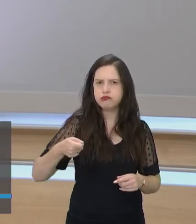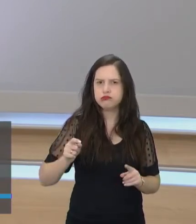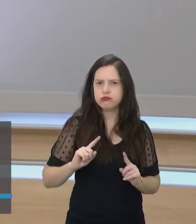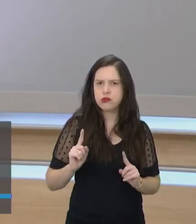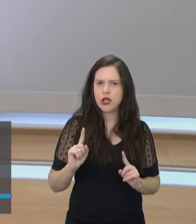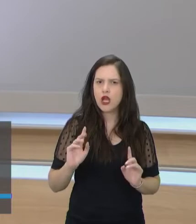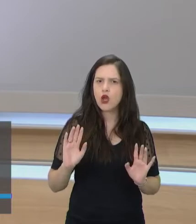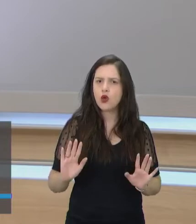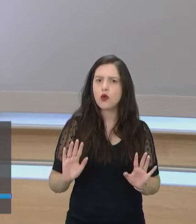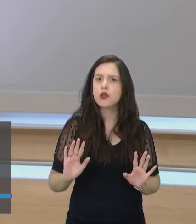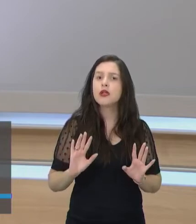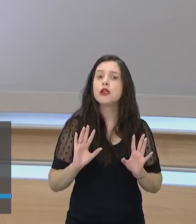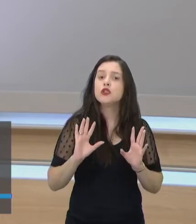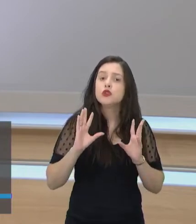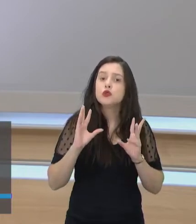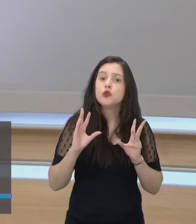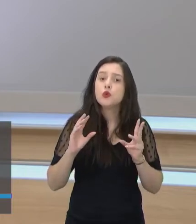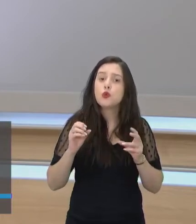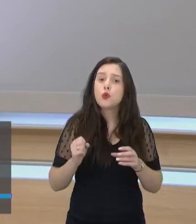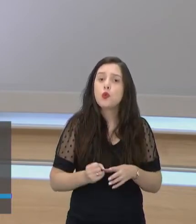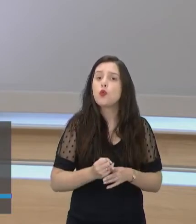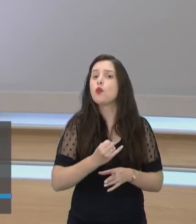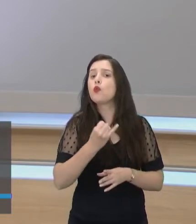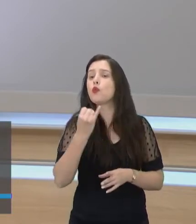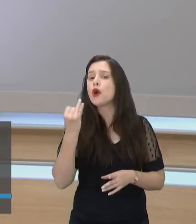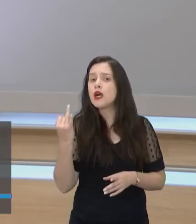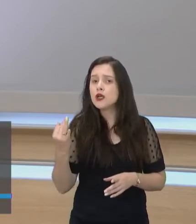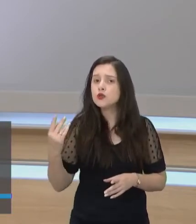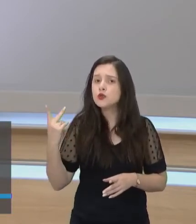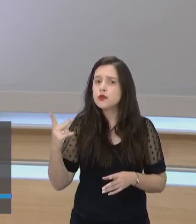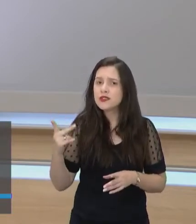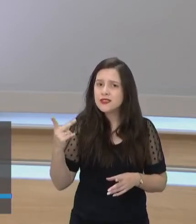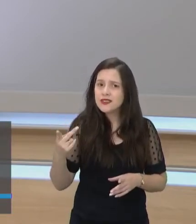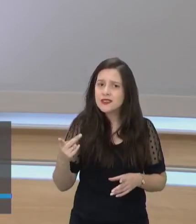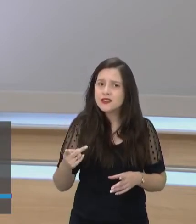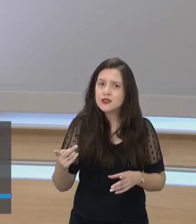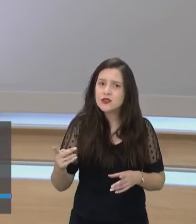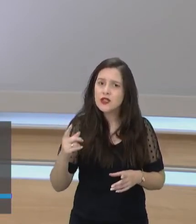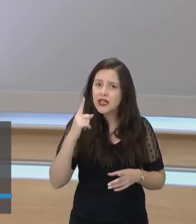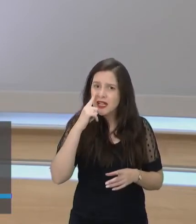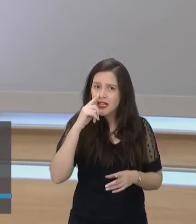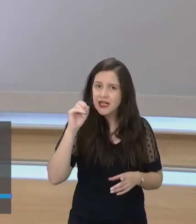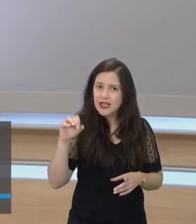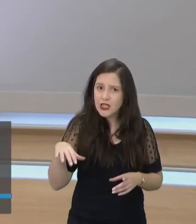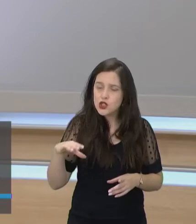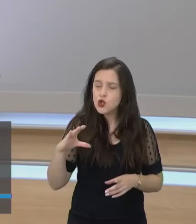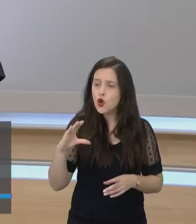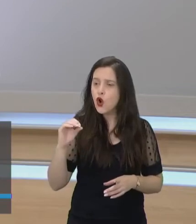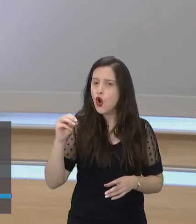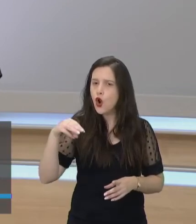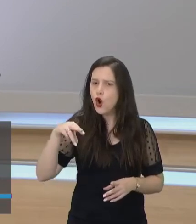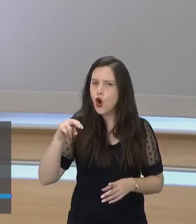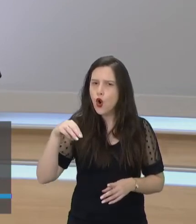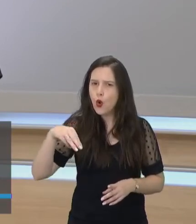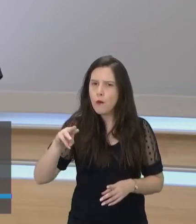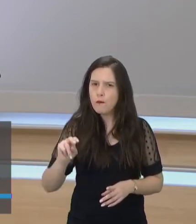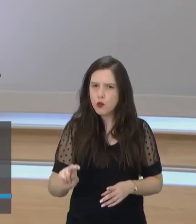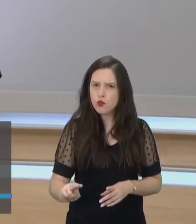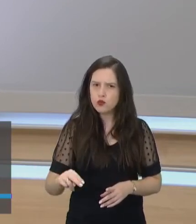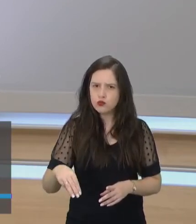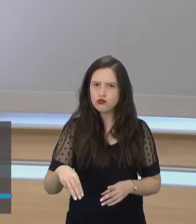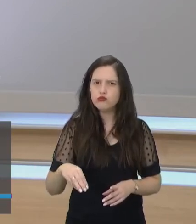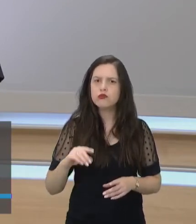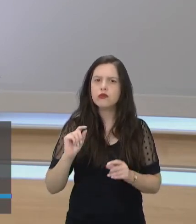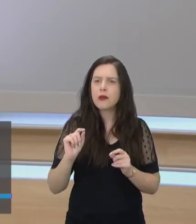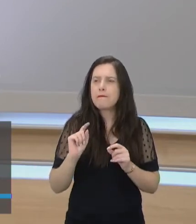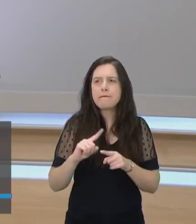quilo que você está gerando, o quanto dele está indo para um lixo comum? Sim. Né? Porque mais do que isso, você pode